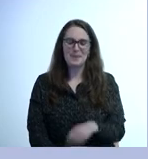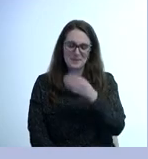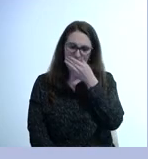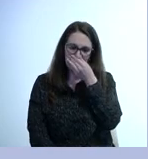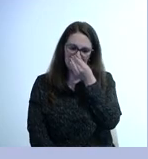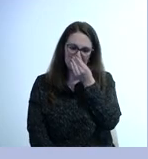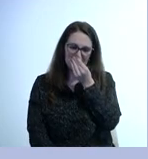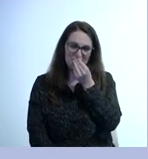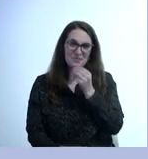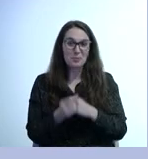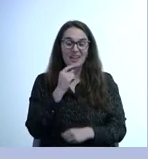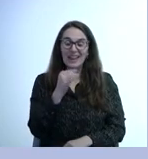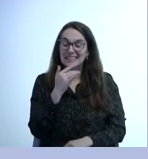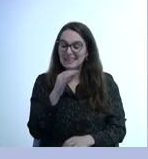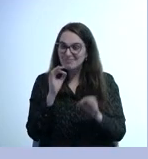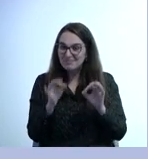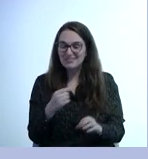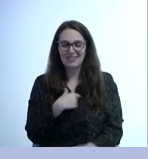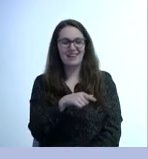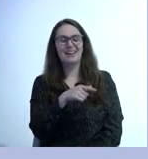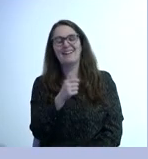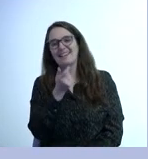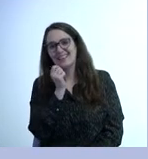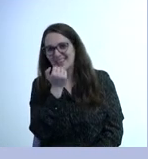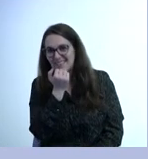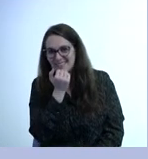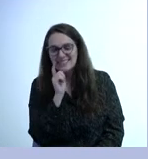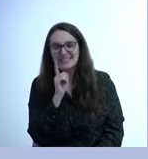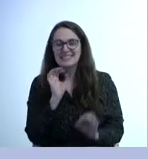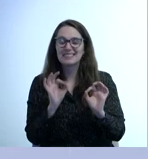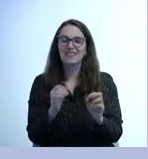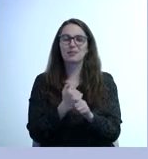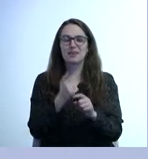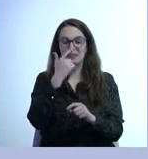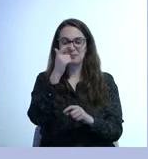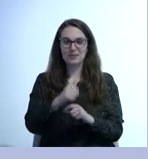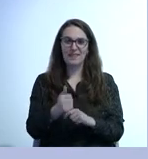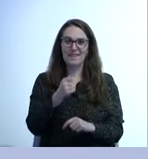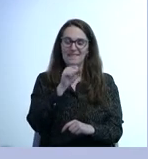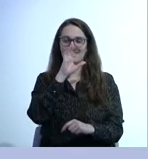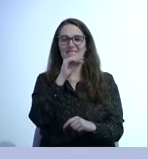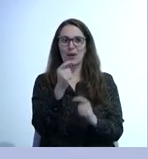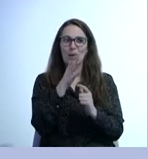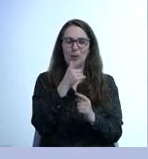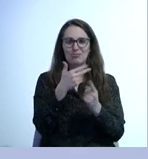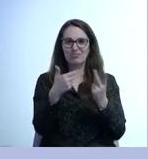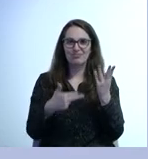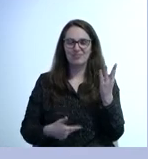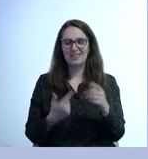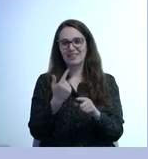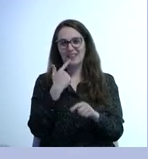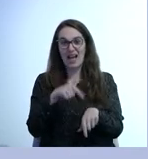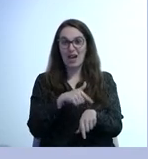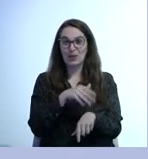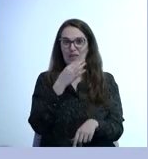Foi muito cómico, mas eu gostei imenso daquele diálogo e daquele conjunto e das referências das cores que estava na altura